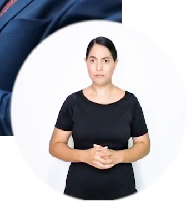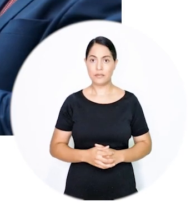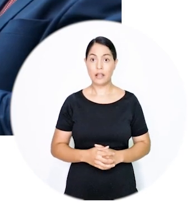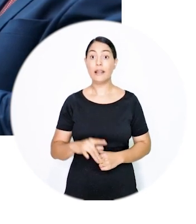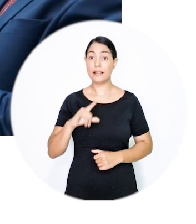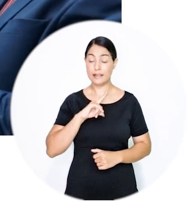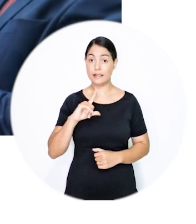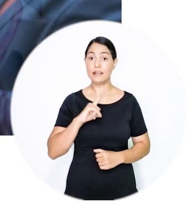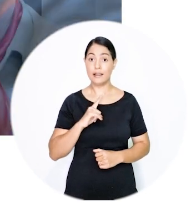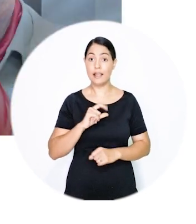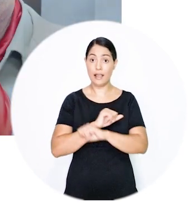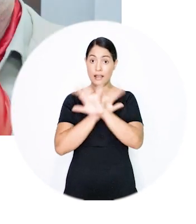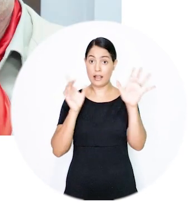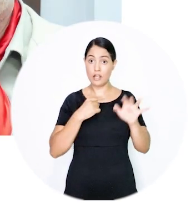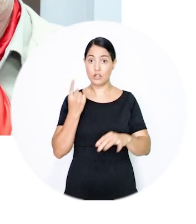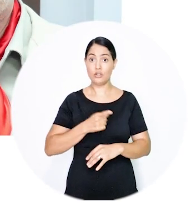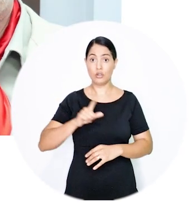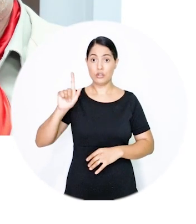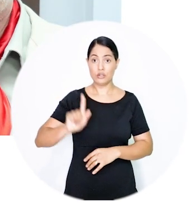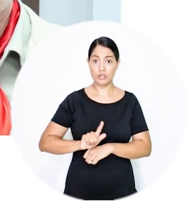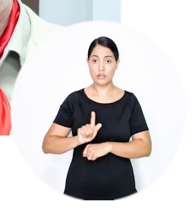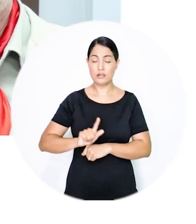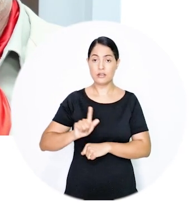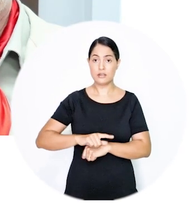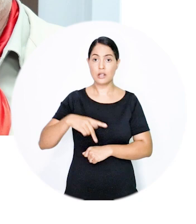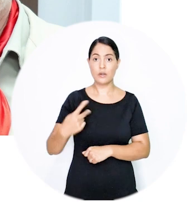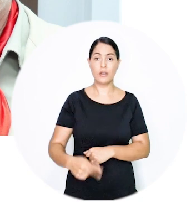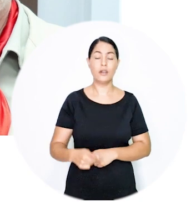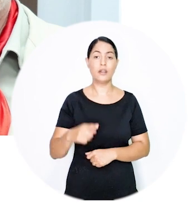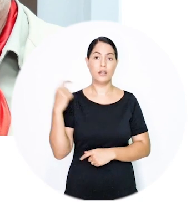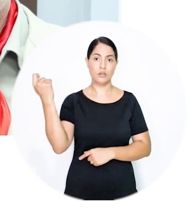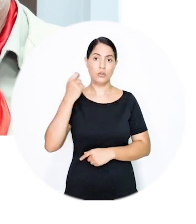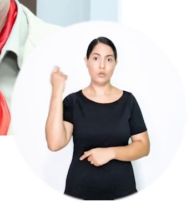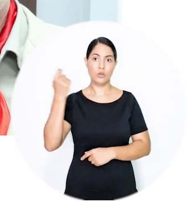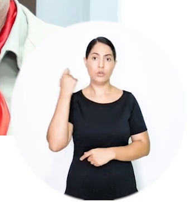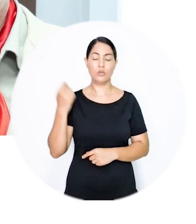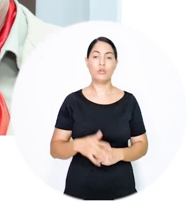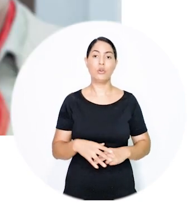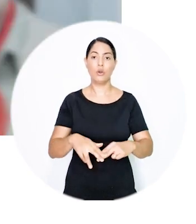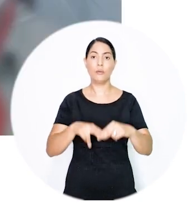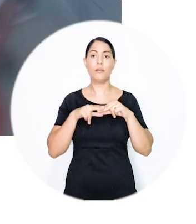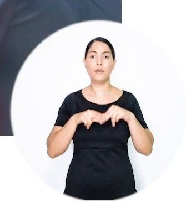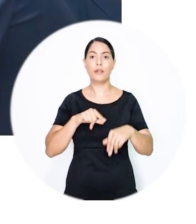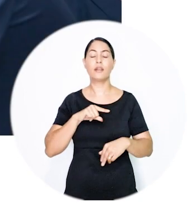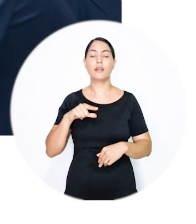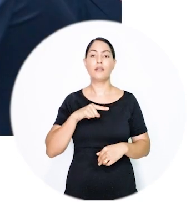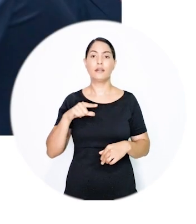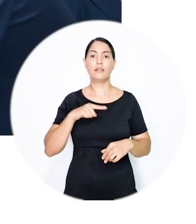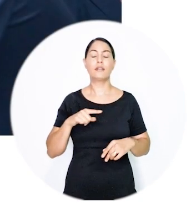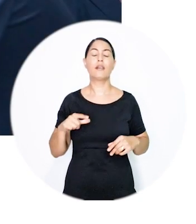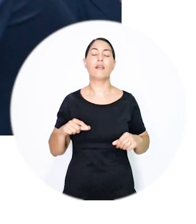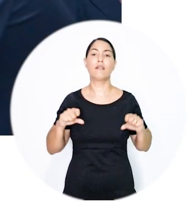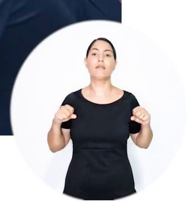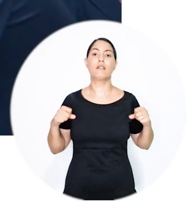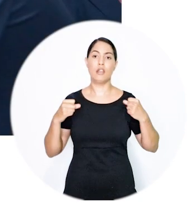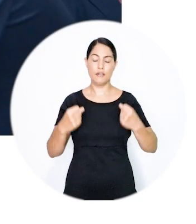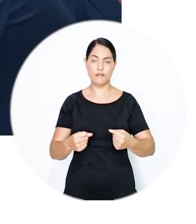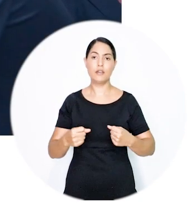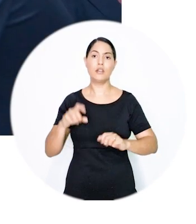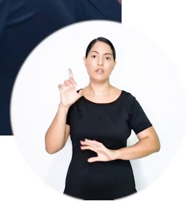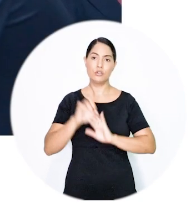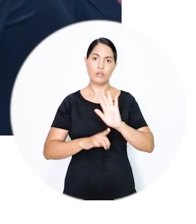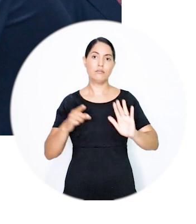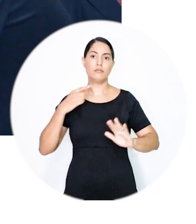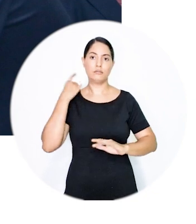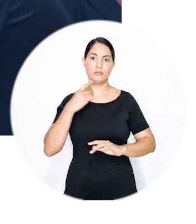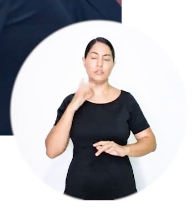forte. Essa é uma marca muito significativa da nossa gestão aqui na OAB do Rio Grande do Sul. A defesa das